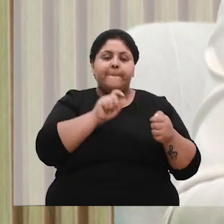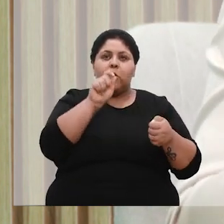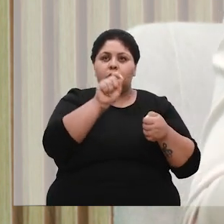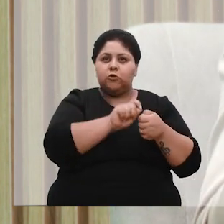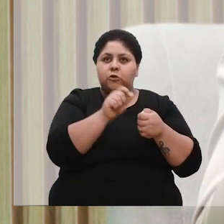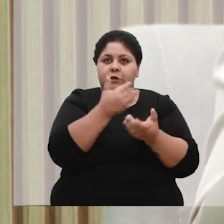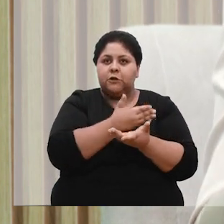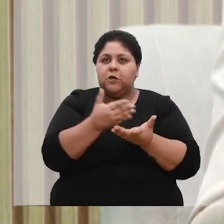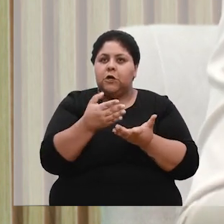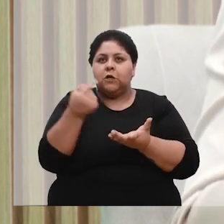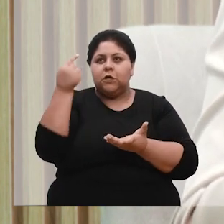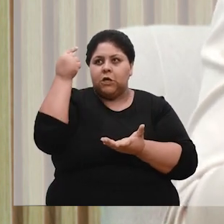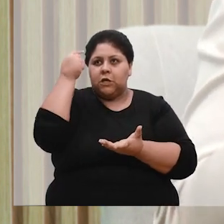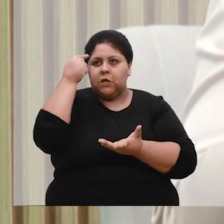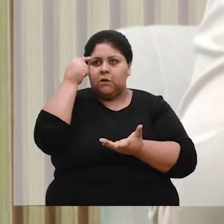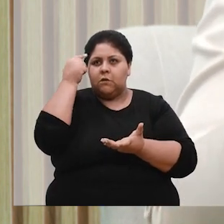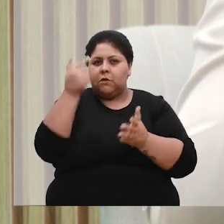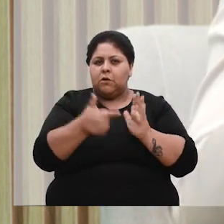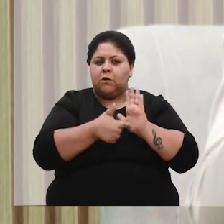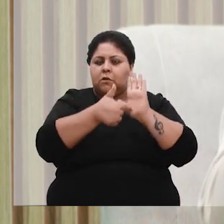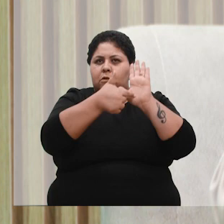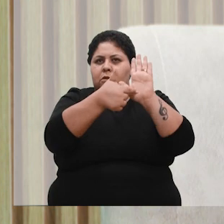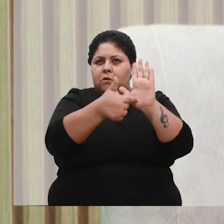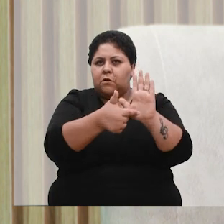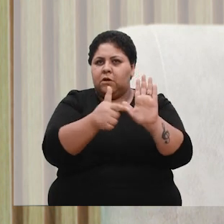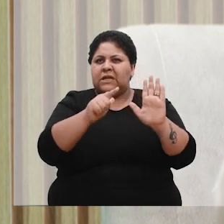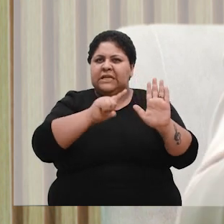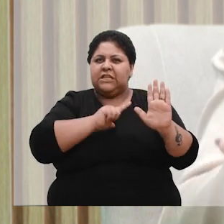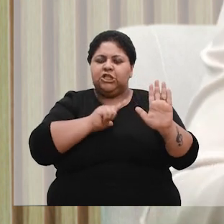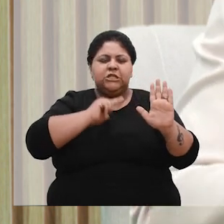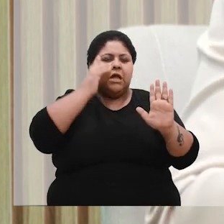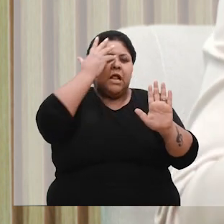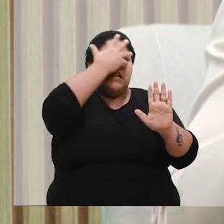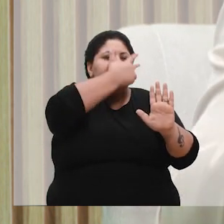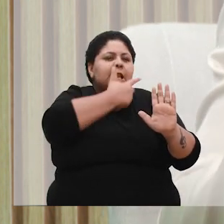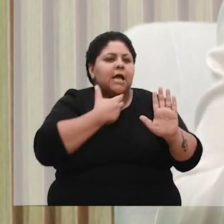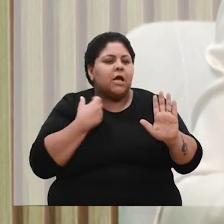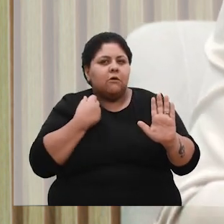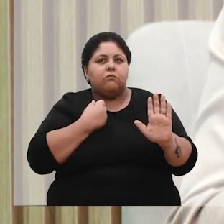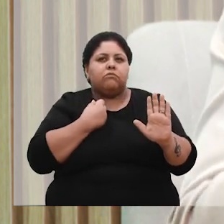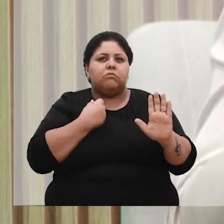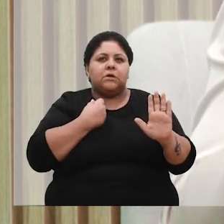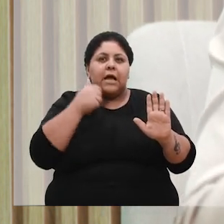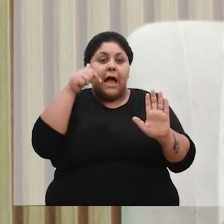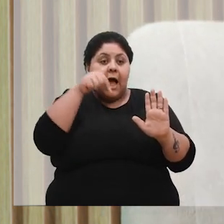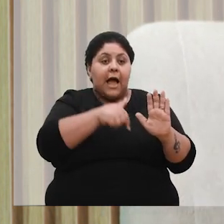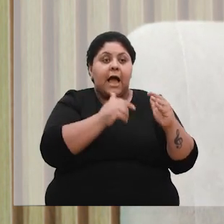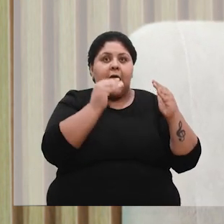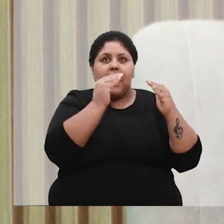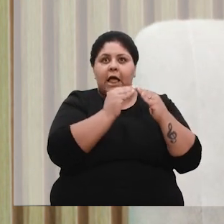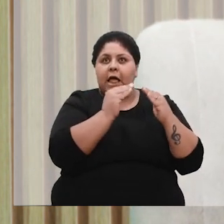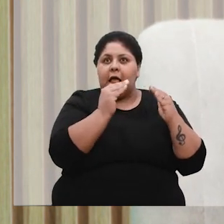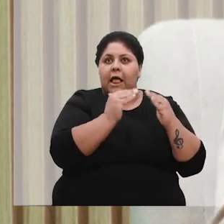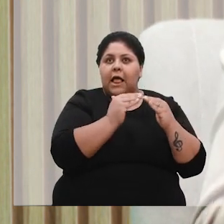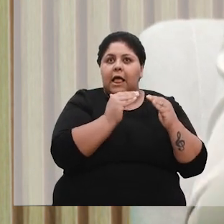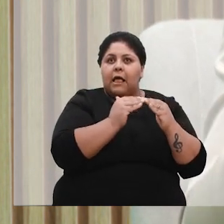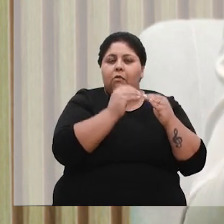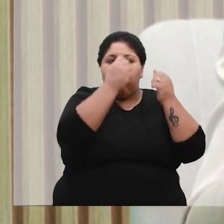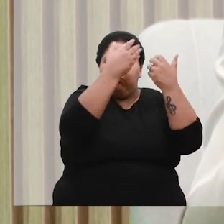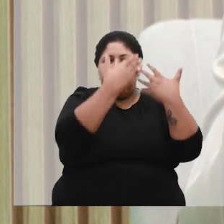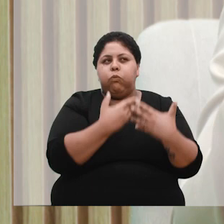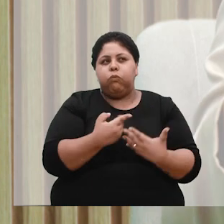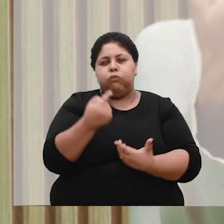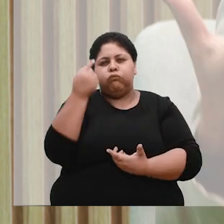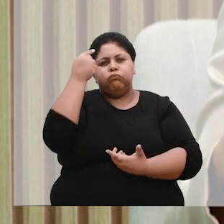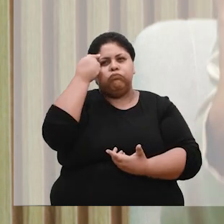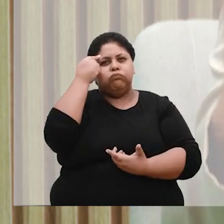gente podia fazer. Então, inicialmente pensamos numa exposição que as meninas tinham, que foi linda, que brilhou aqui nessa casa, que trouxe